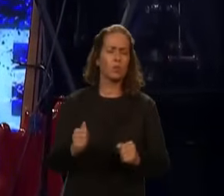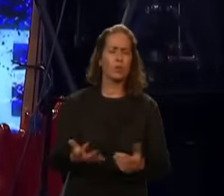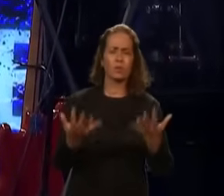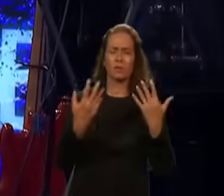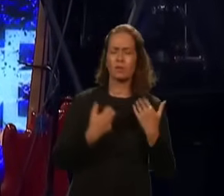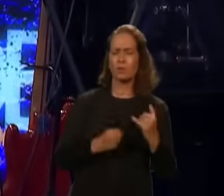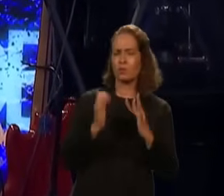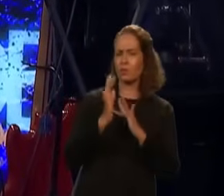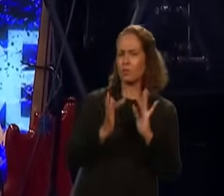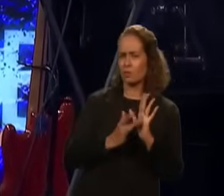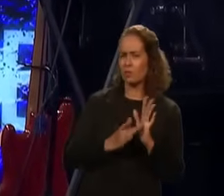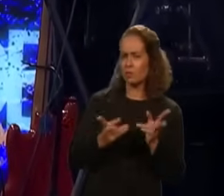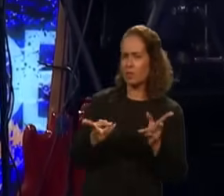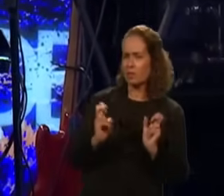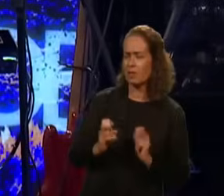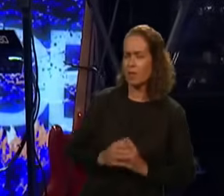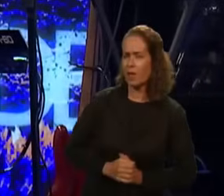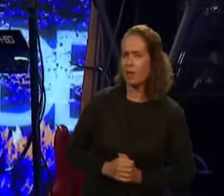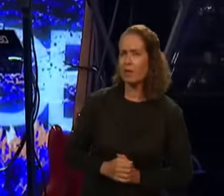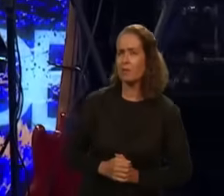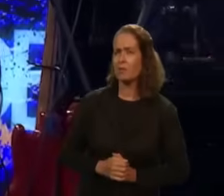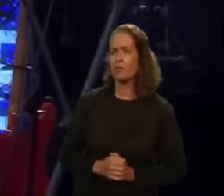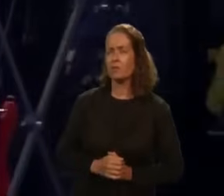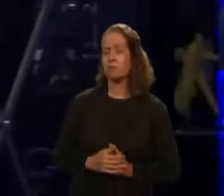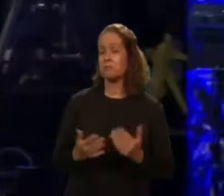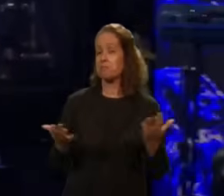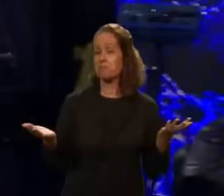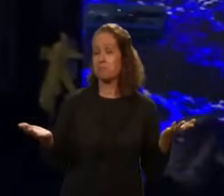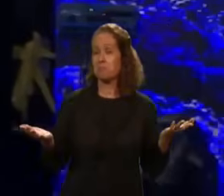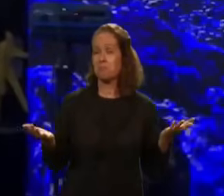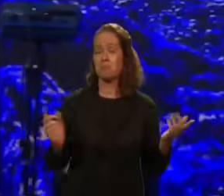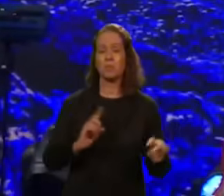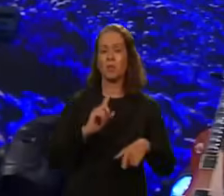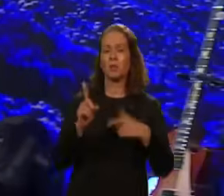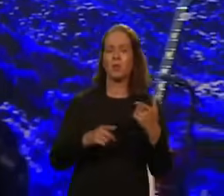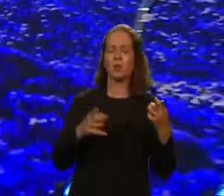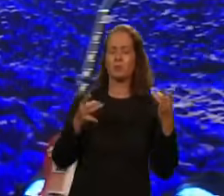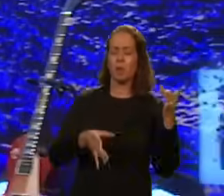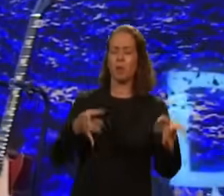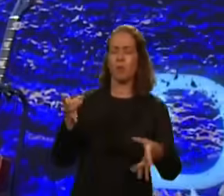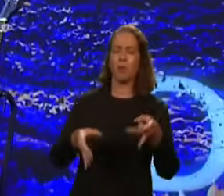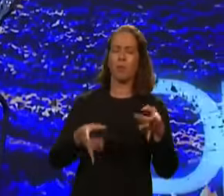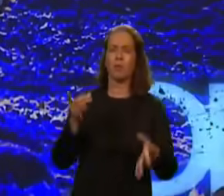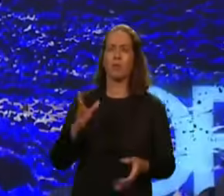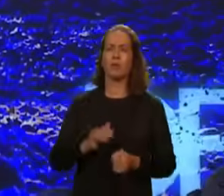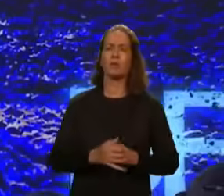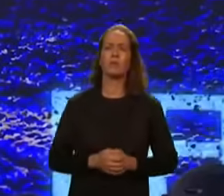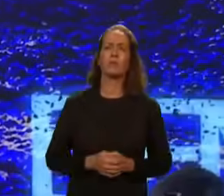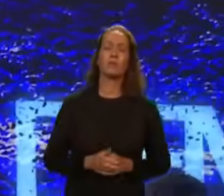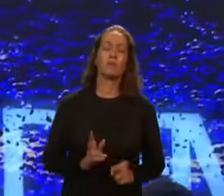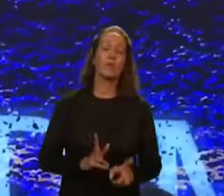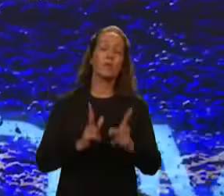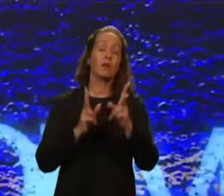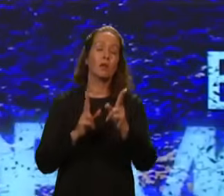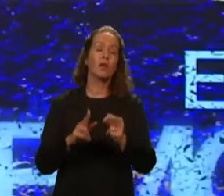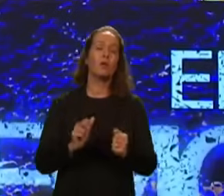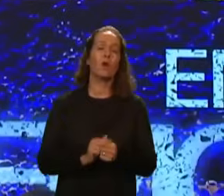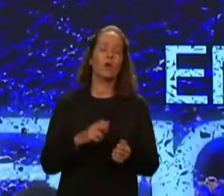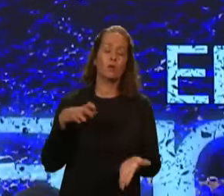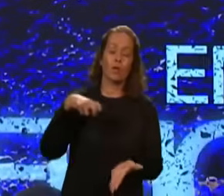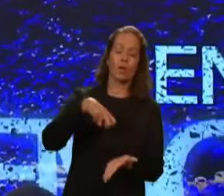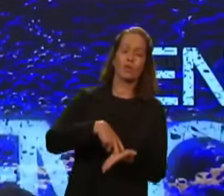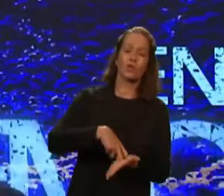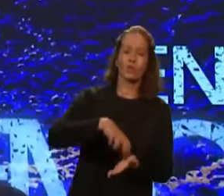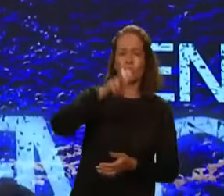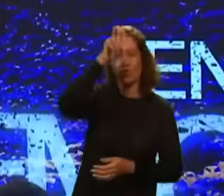viram? Se converteu tudo depois. O vírus foi igual a praga do Egito. A praga vinha, todo